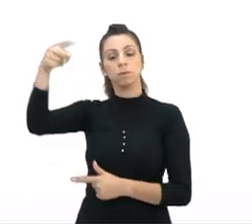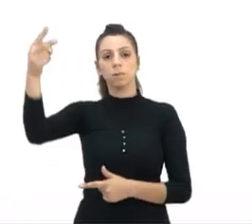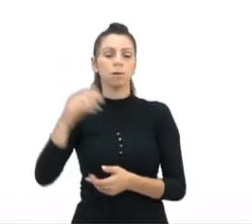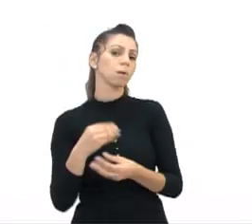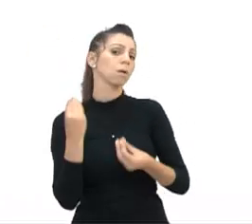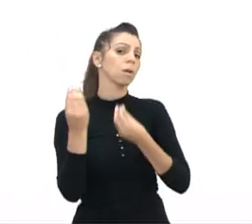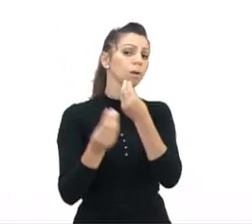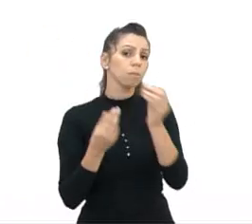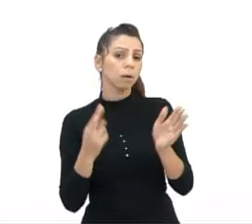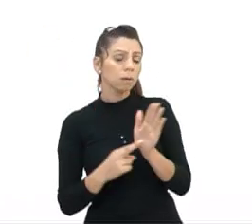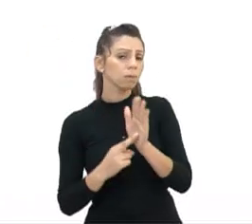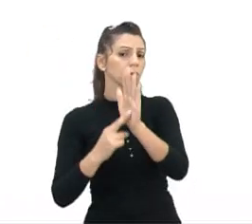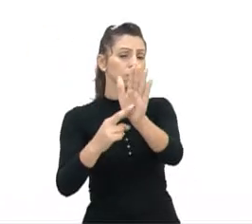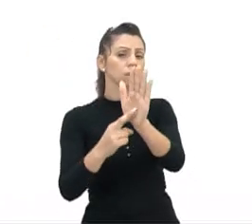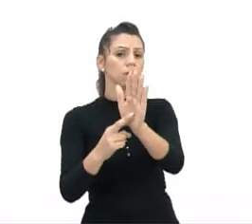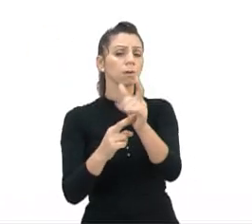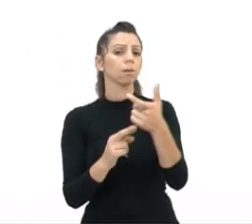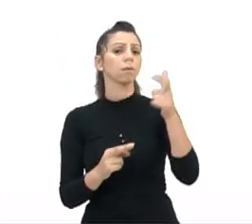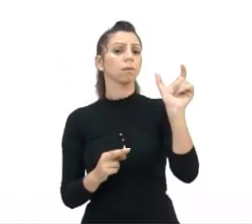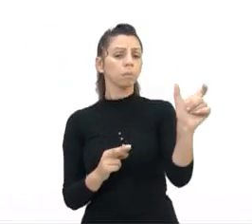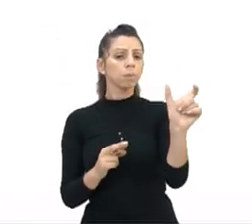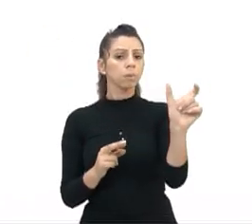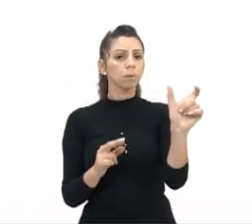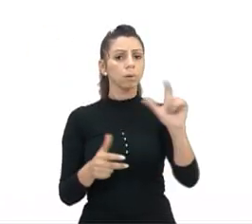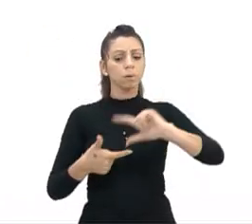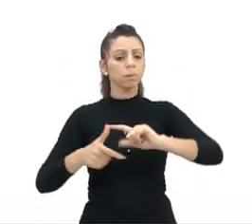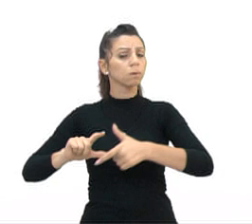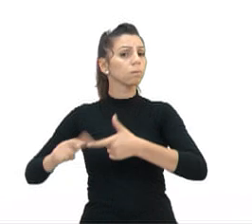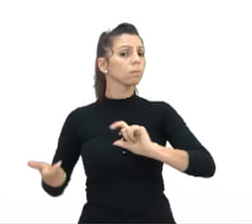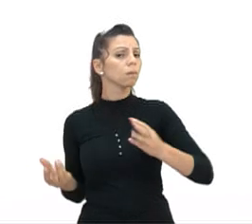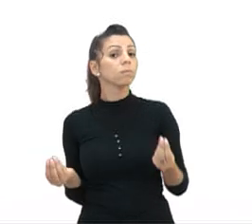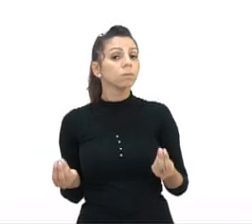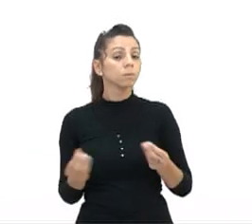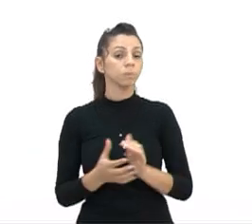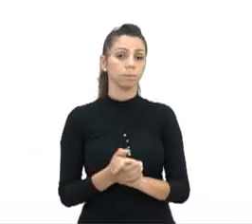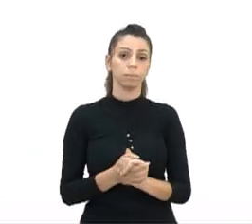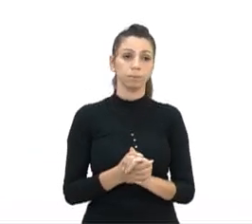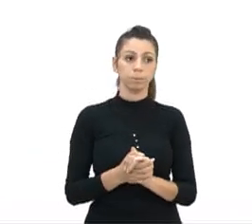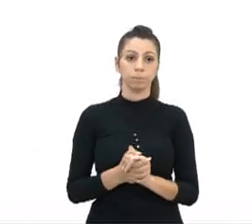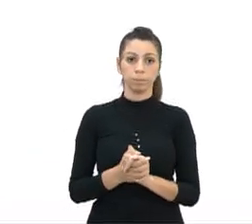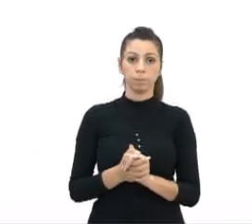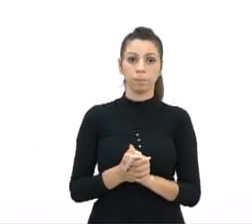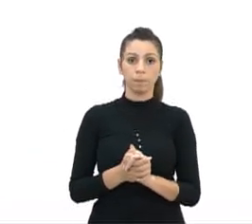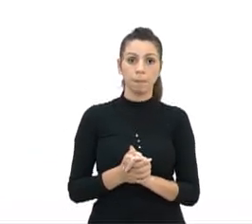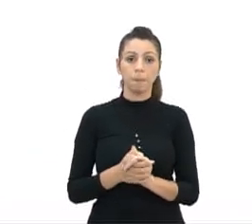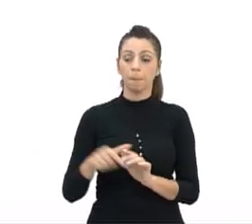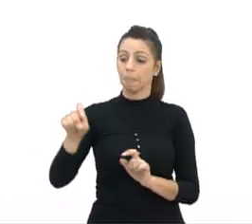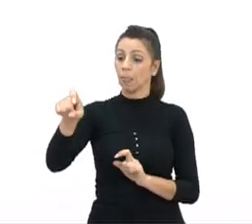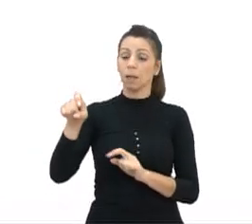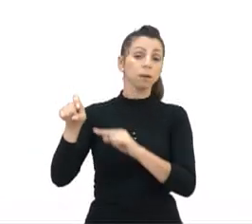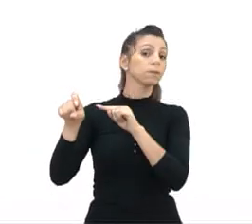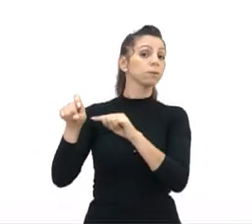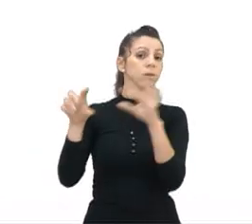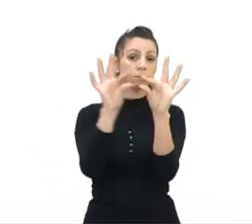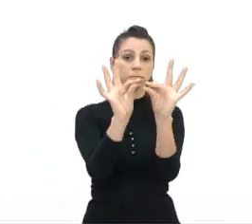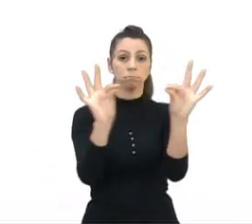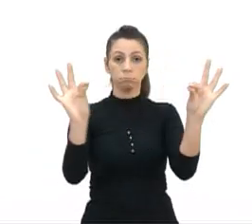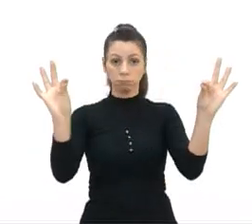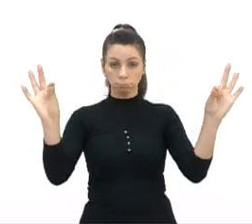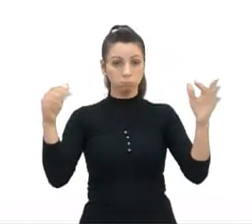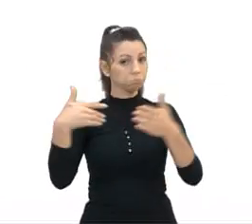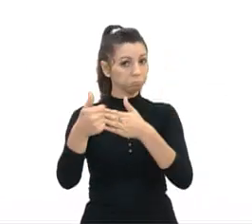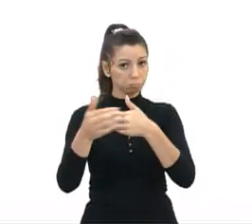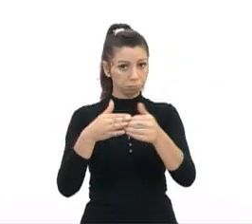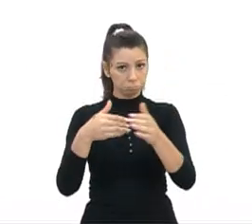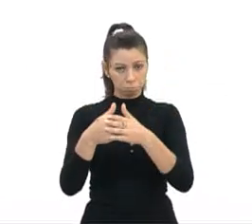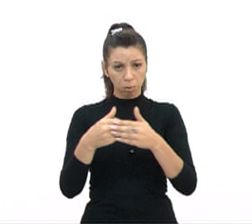esses monômios geometricamente? O x, eu vou usar um segmento de reta, de qualquer medida. Porque você precisa